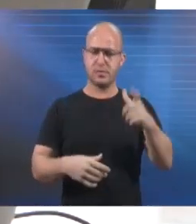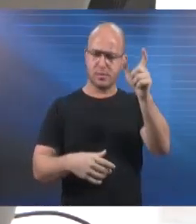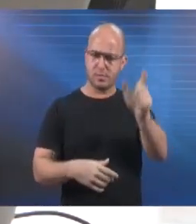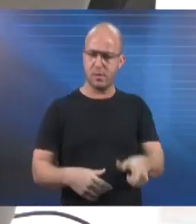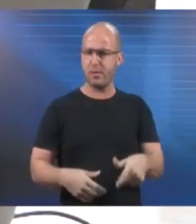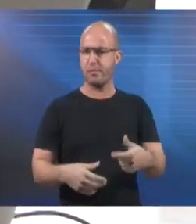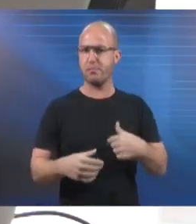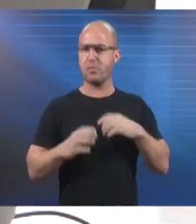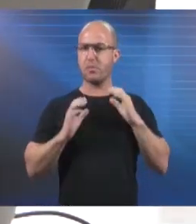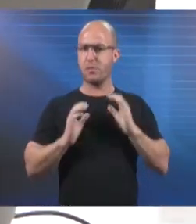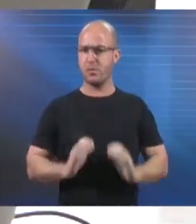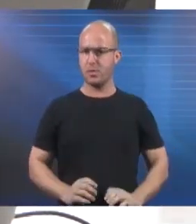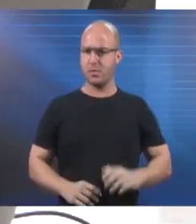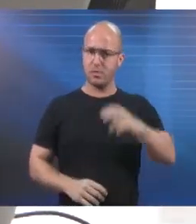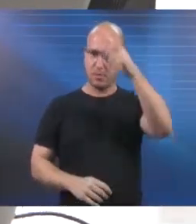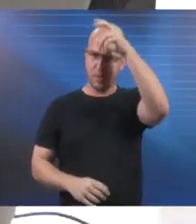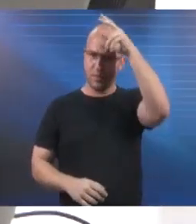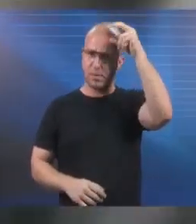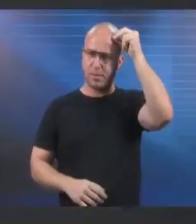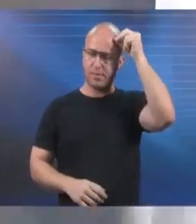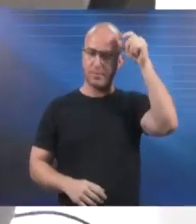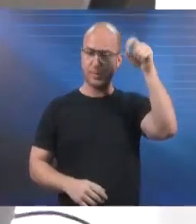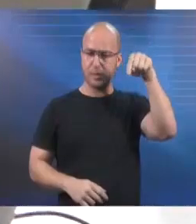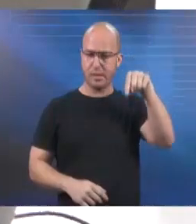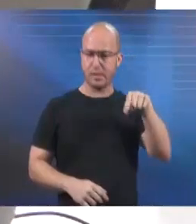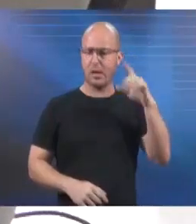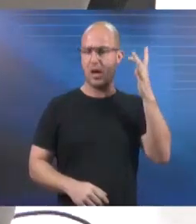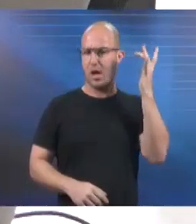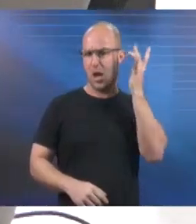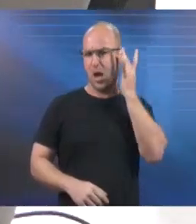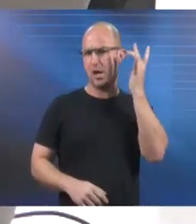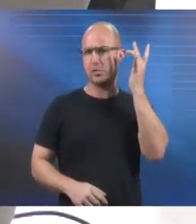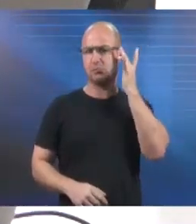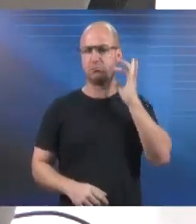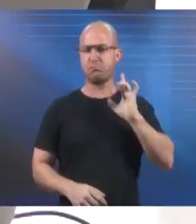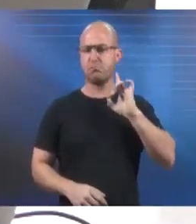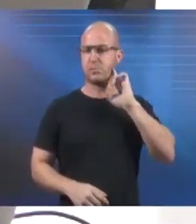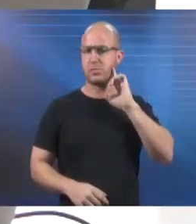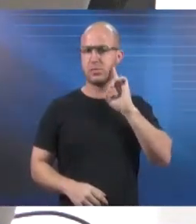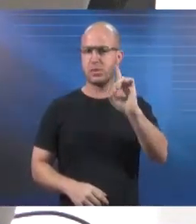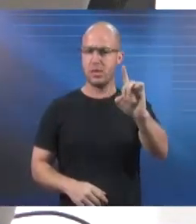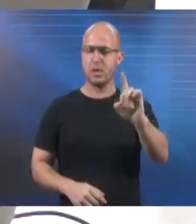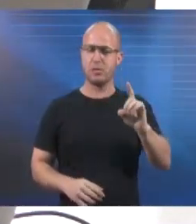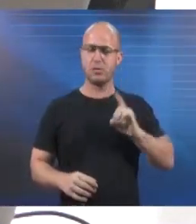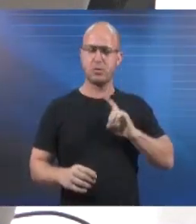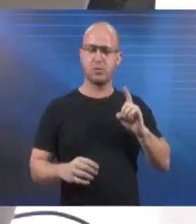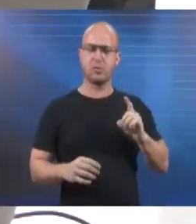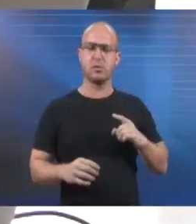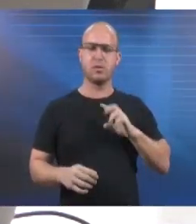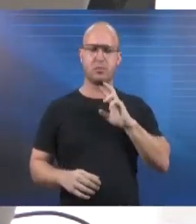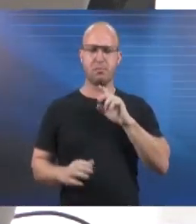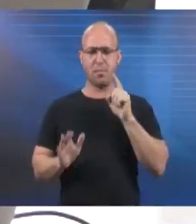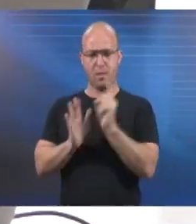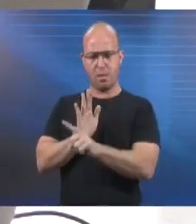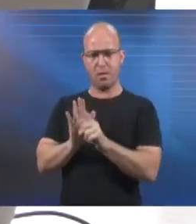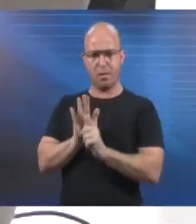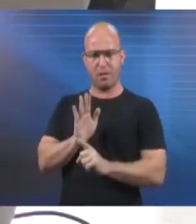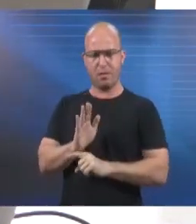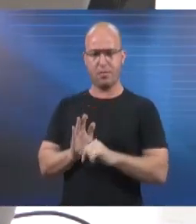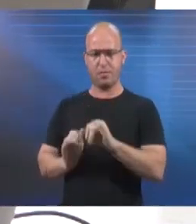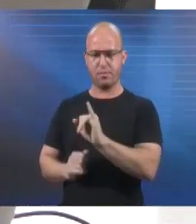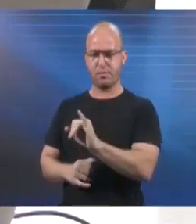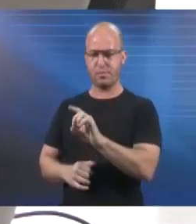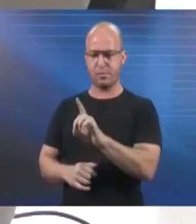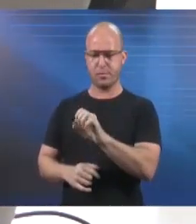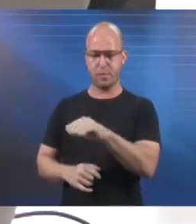é esse prefeito que se acha no direito de questionar o or Como idema qual é